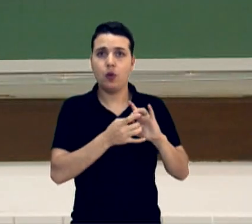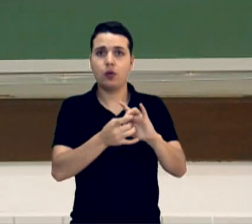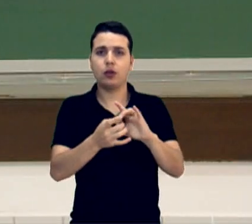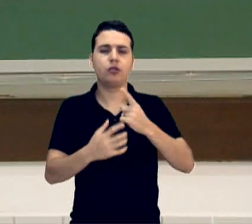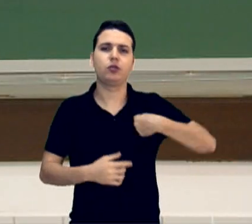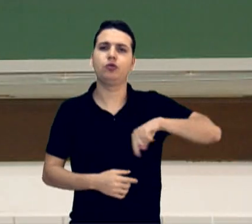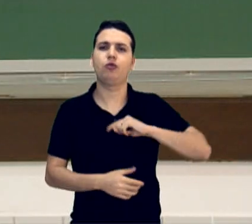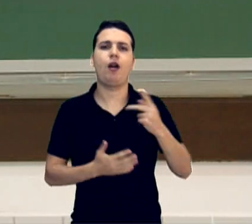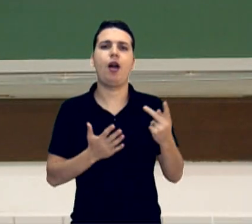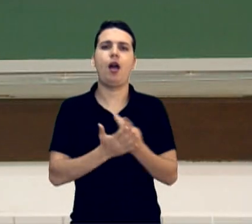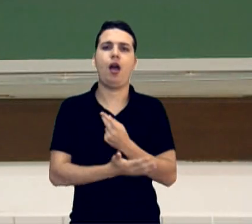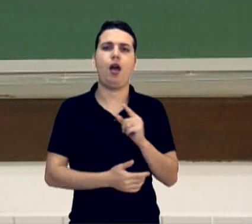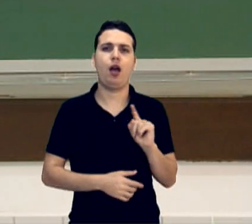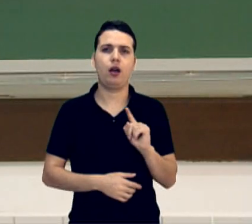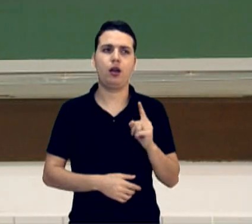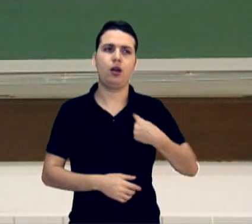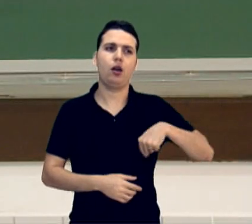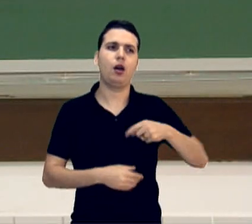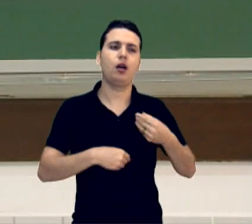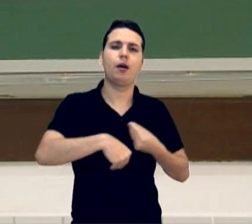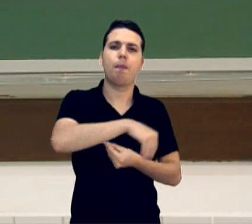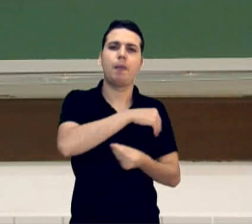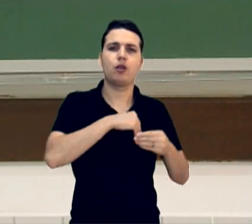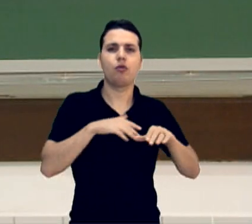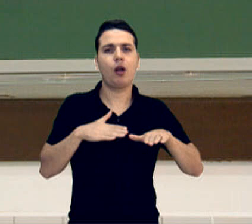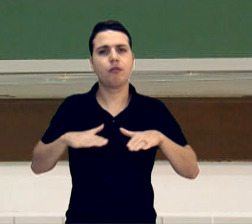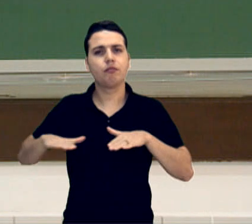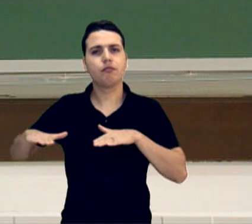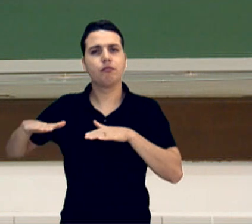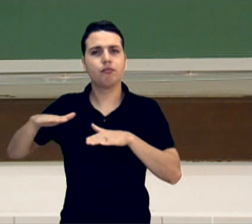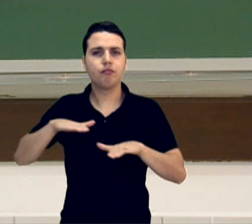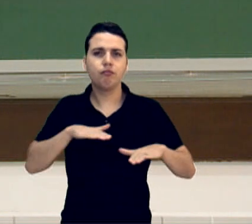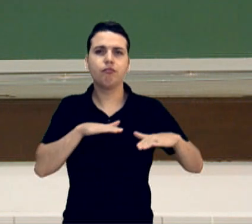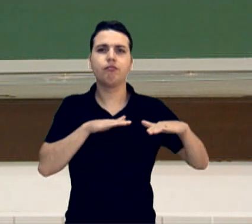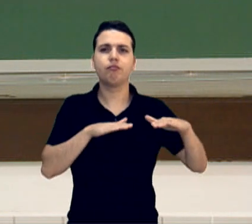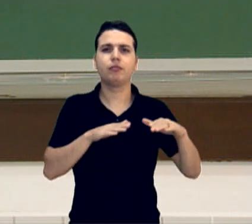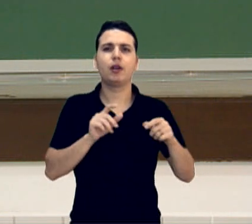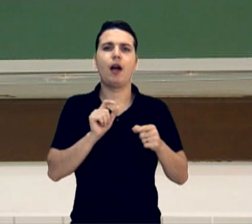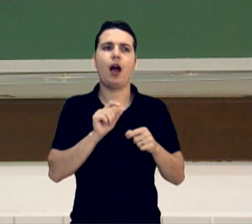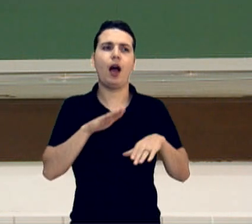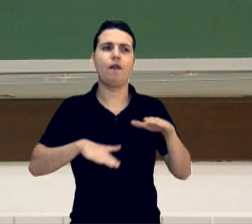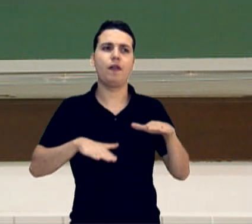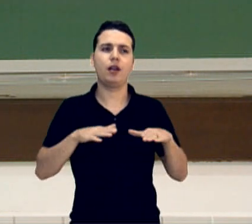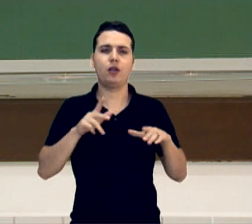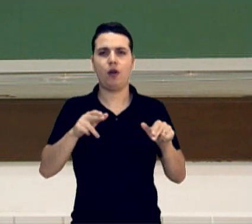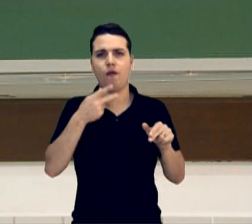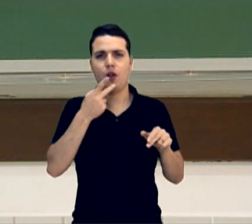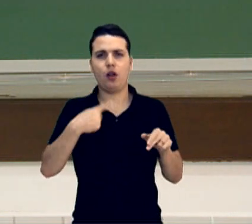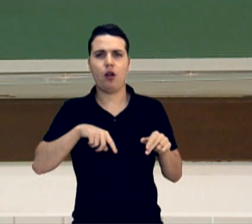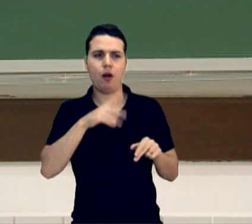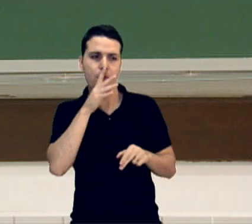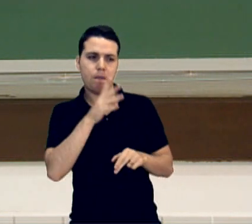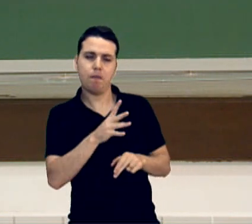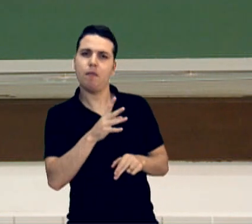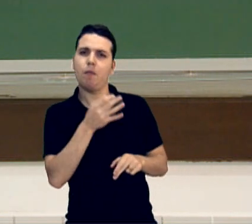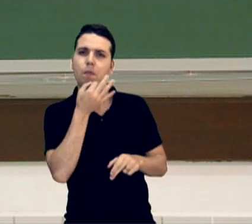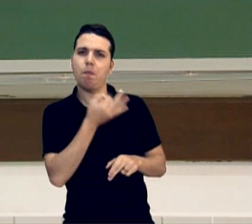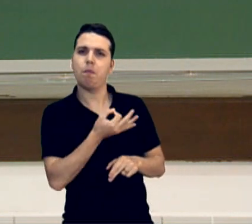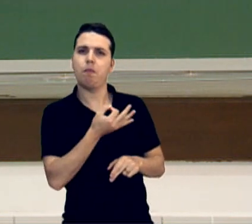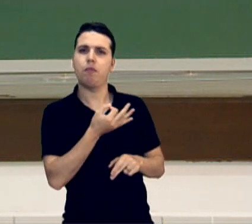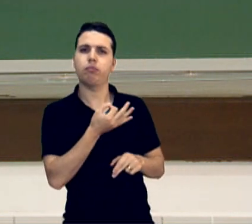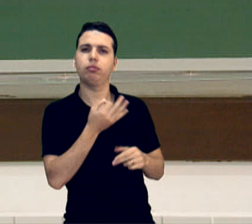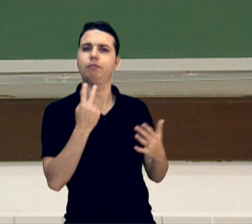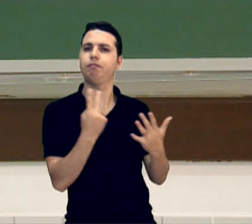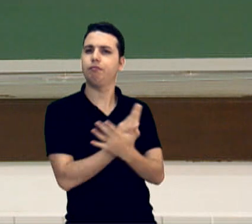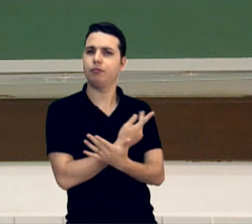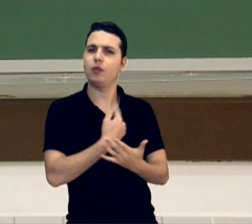erra, né? A gente mistura os passos, a gente faz julgamentos, como a gente falou, errados, equivocados,